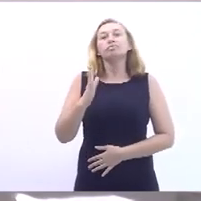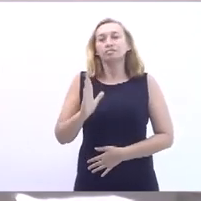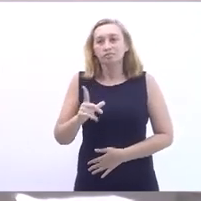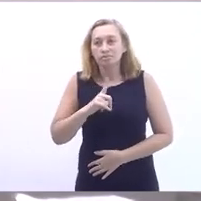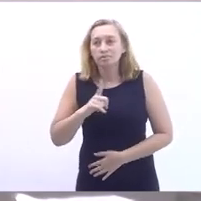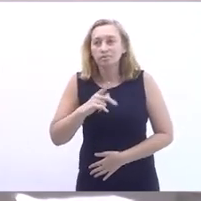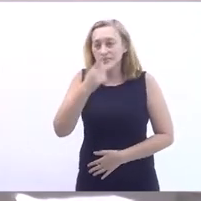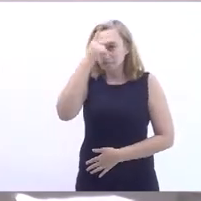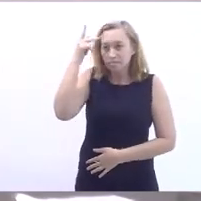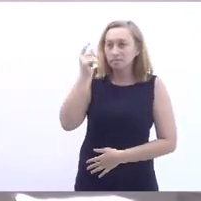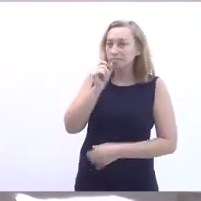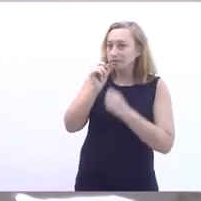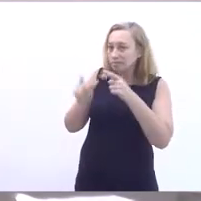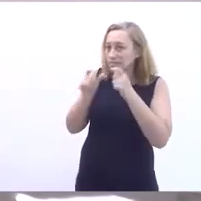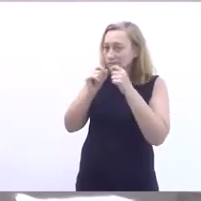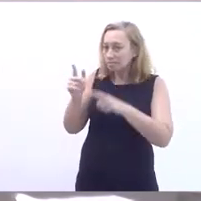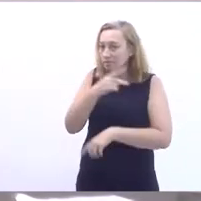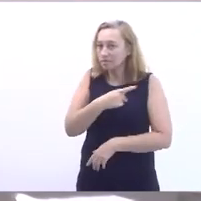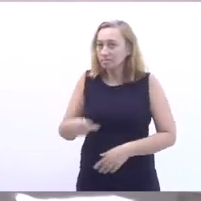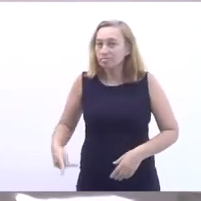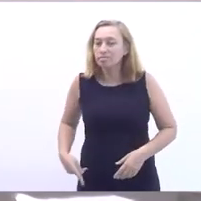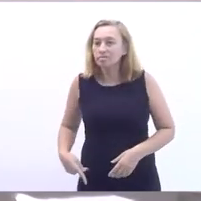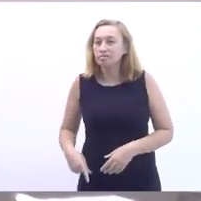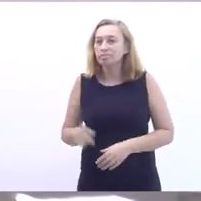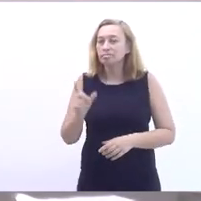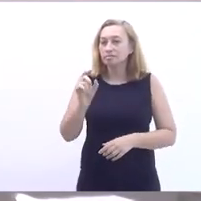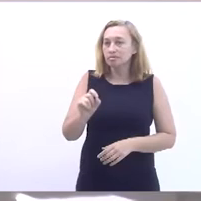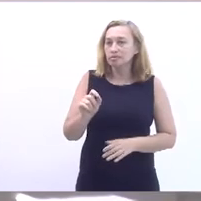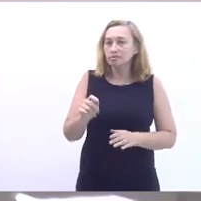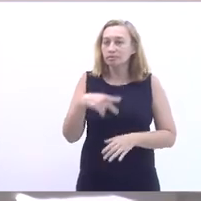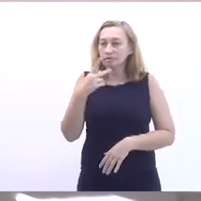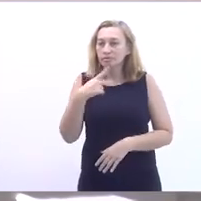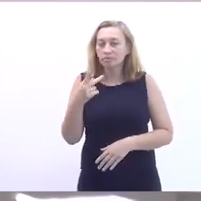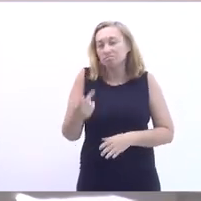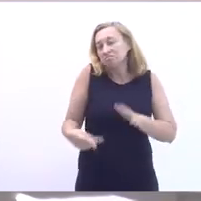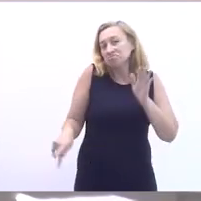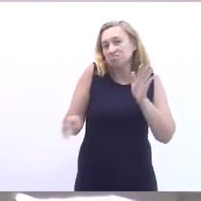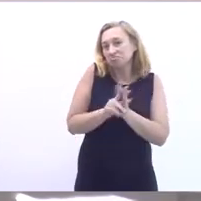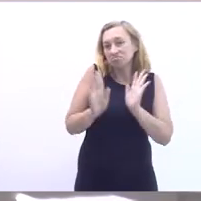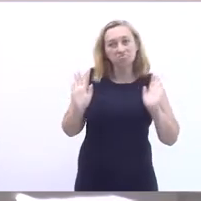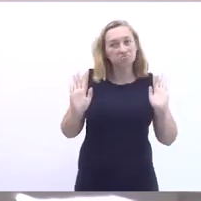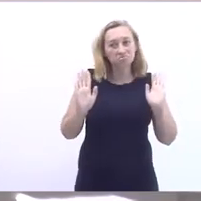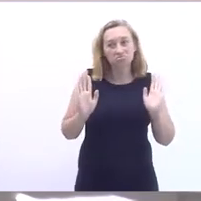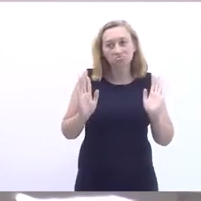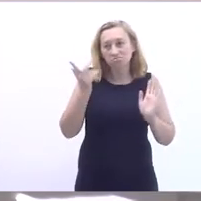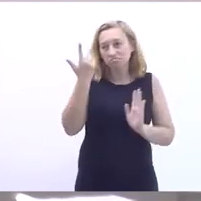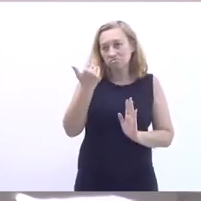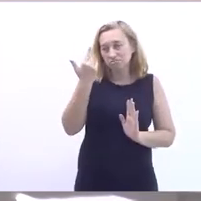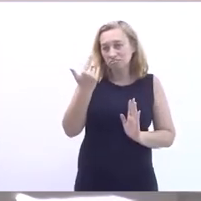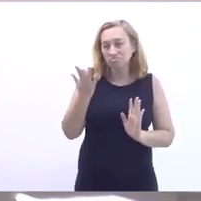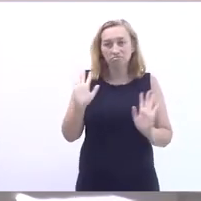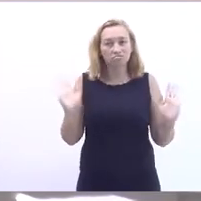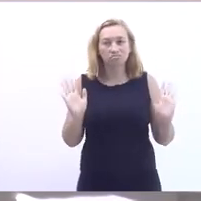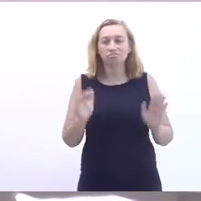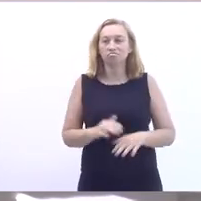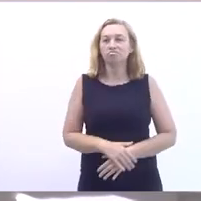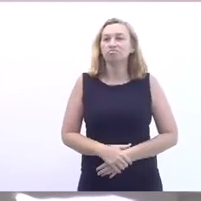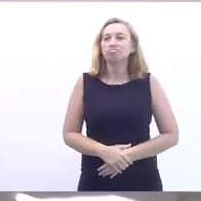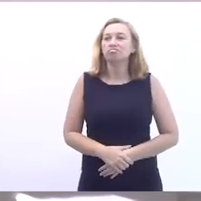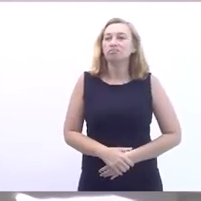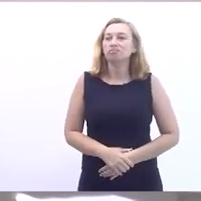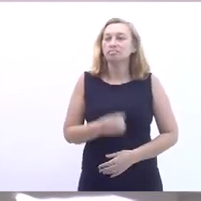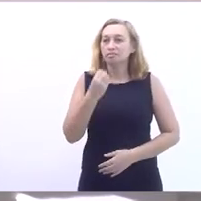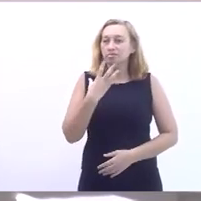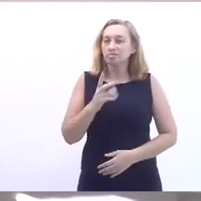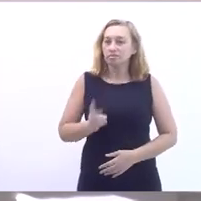reclamando aqui para o presidente da Assembleia aqui do que a gente está tratando Olá tudo bem faz parte Ainda bem que a gente está incomodando alguém né ainda bem